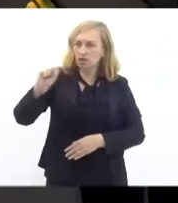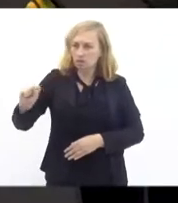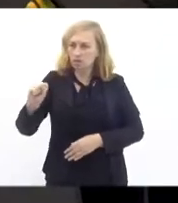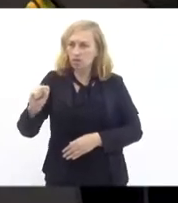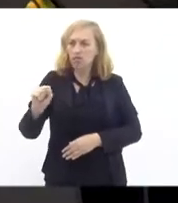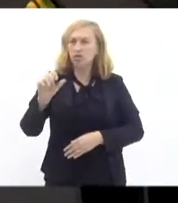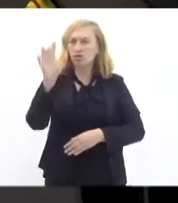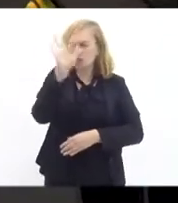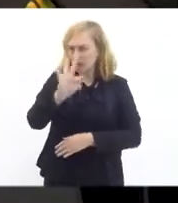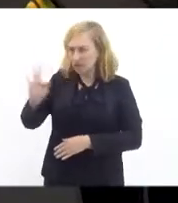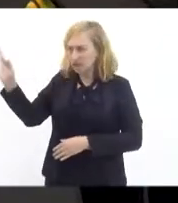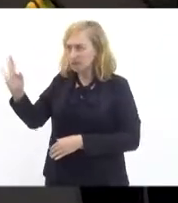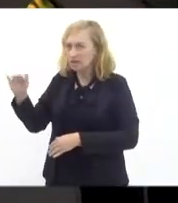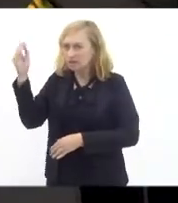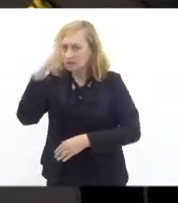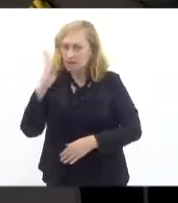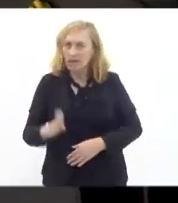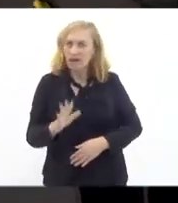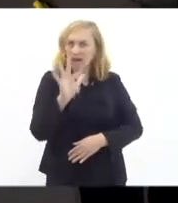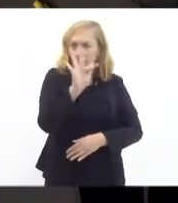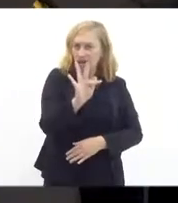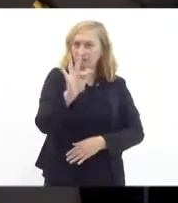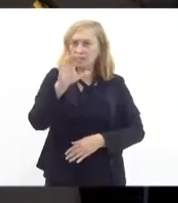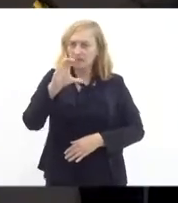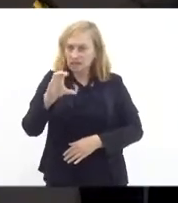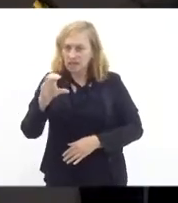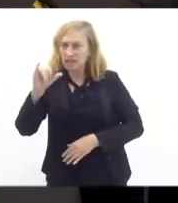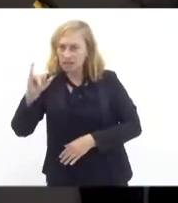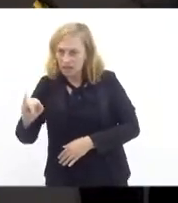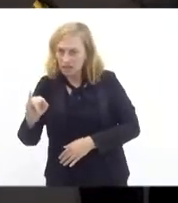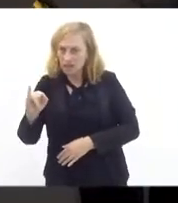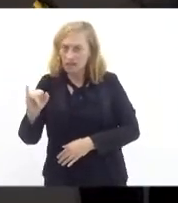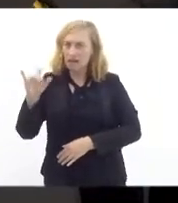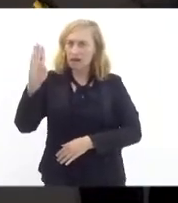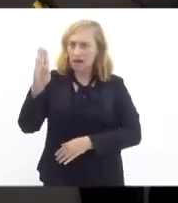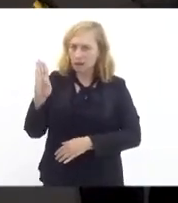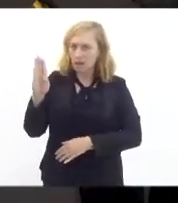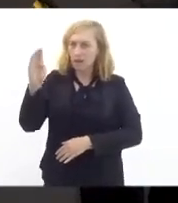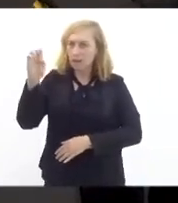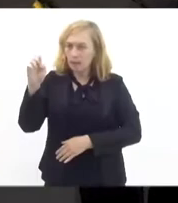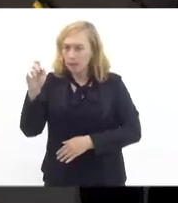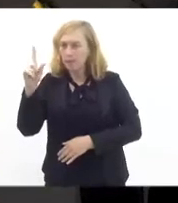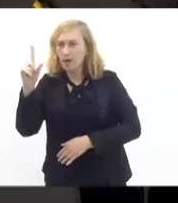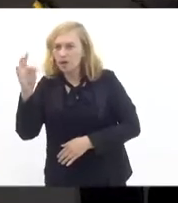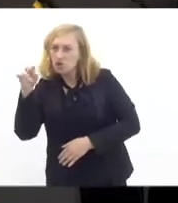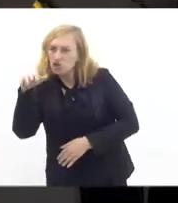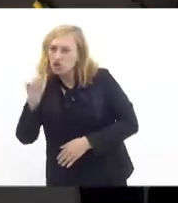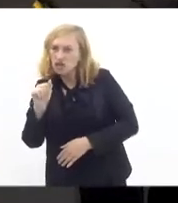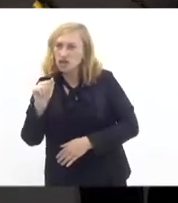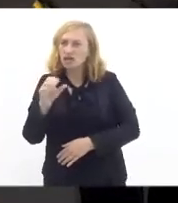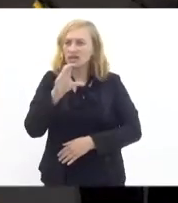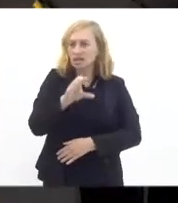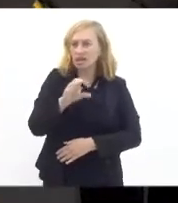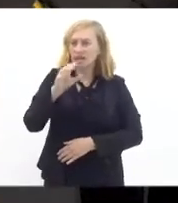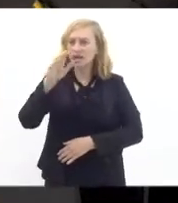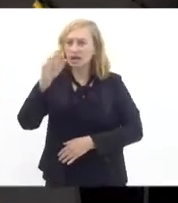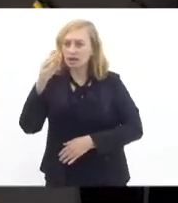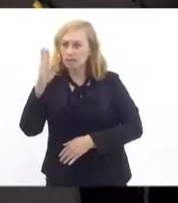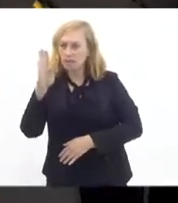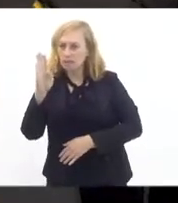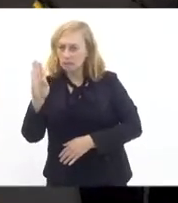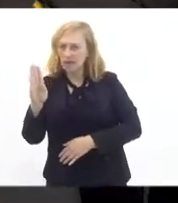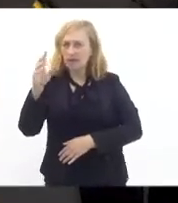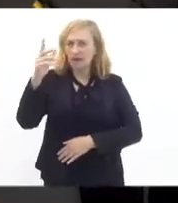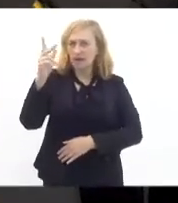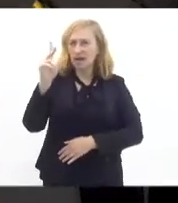Confederação Brasileira, que é filiada à FCI, que fica na Bélgica, que é a Federação Internacional. A CBKC, ela vende um microchip para